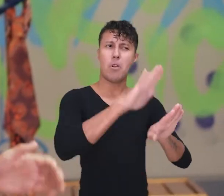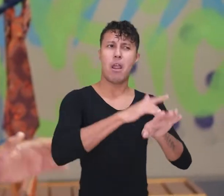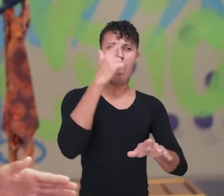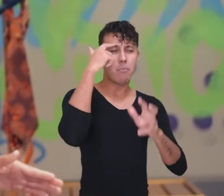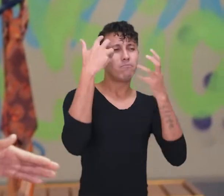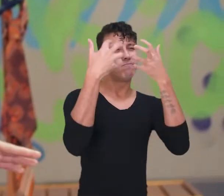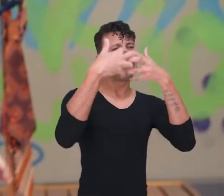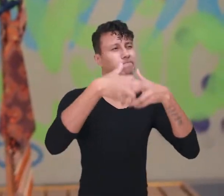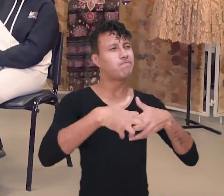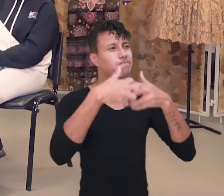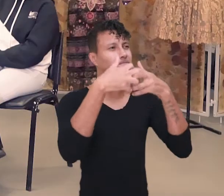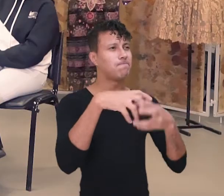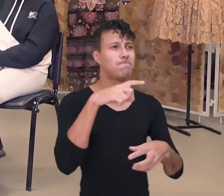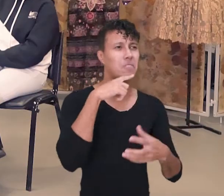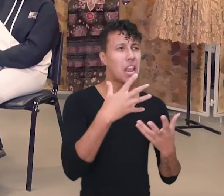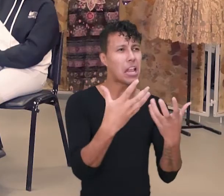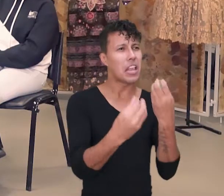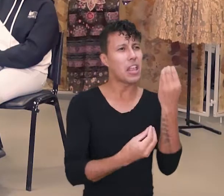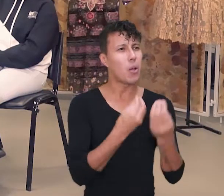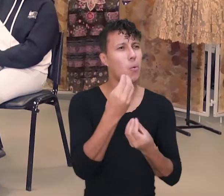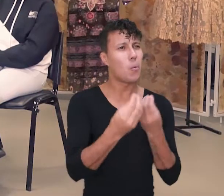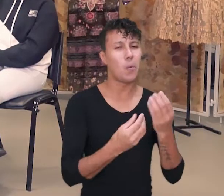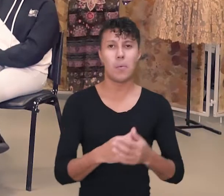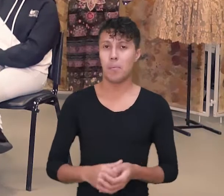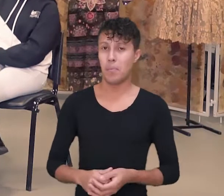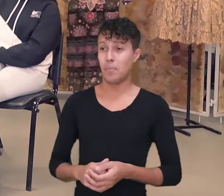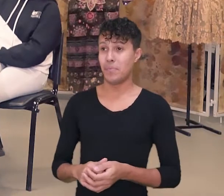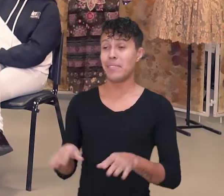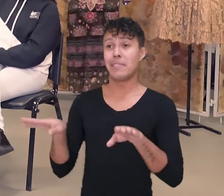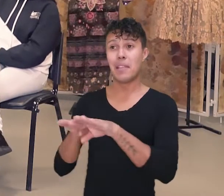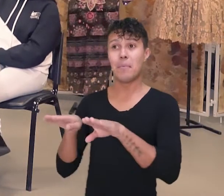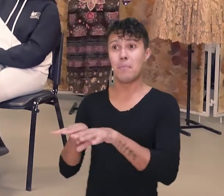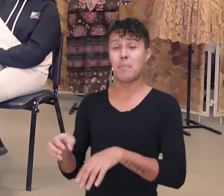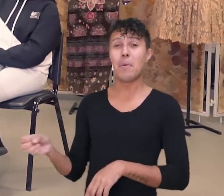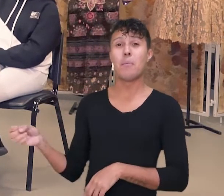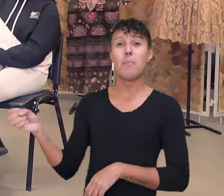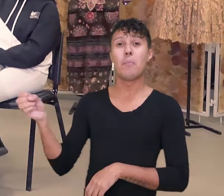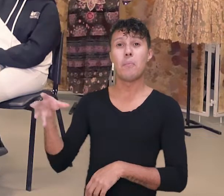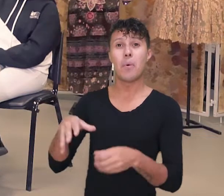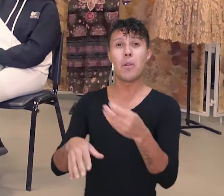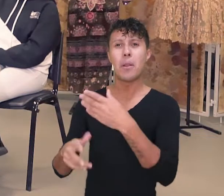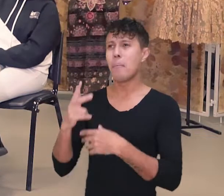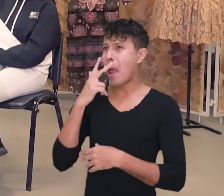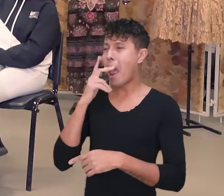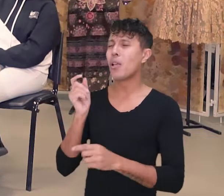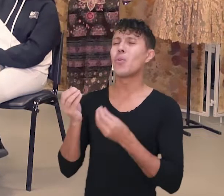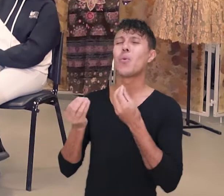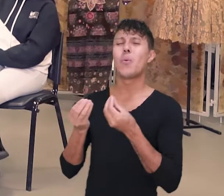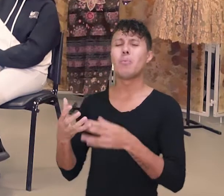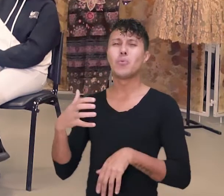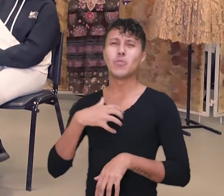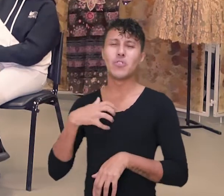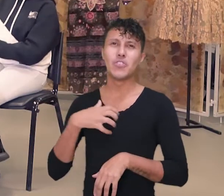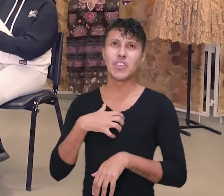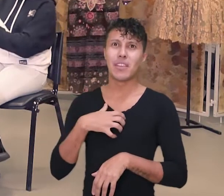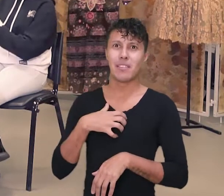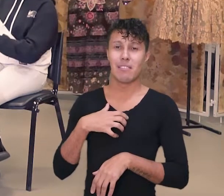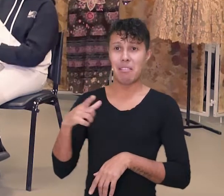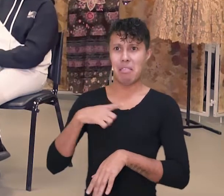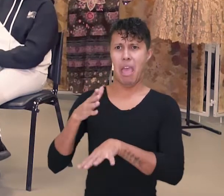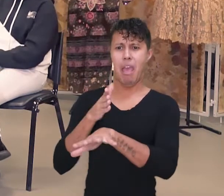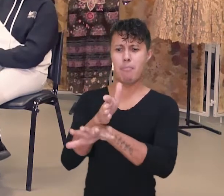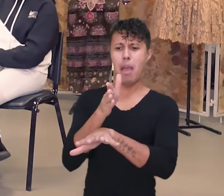talvez não seja tão socialmente aceito. Legal. E o moderno, assim, eu sinto que tem uma parada de que a gente hoje tem